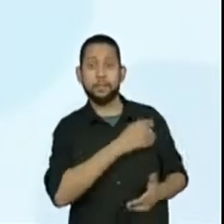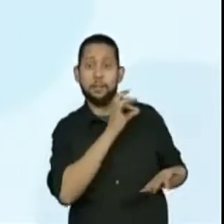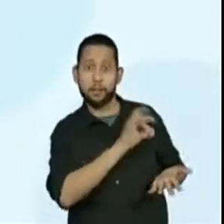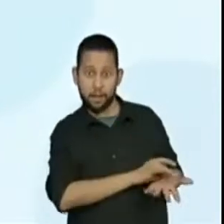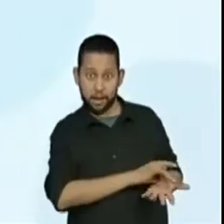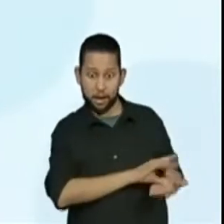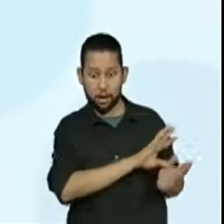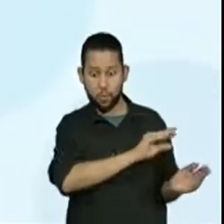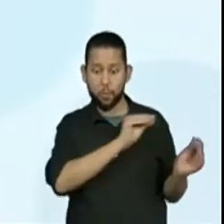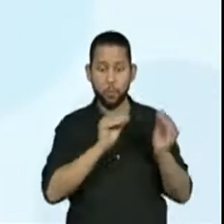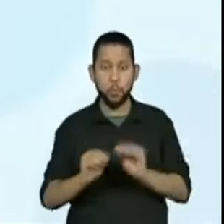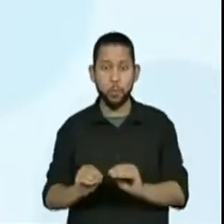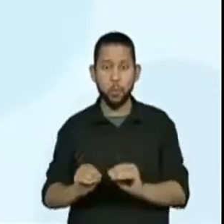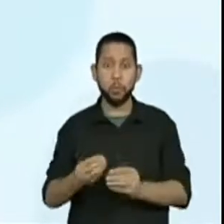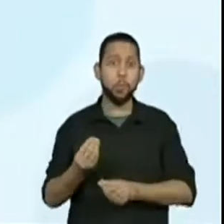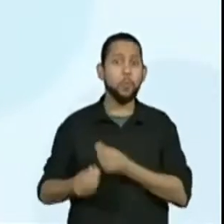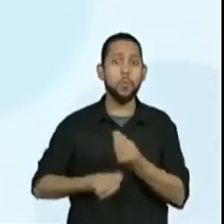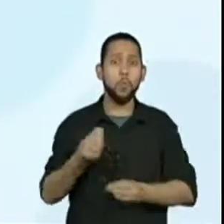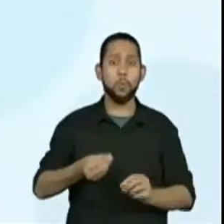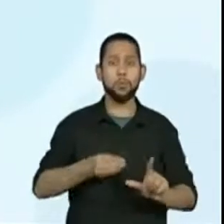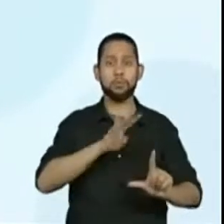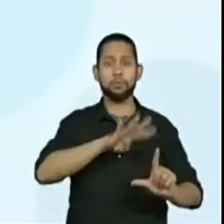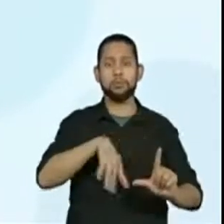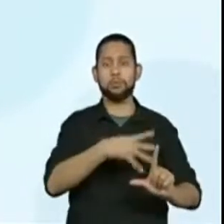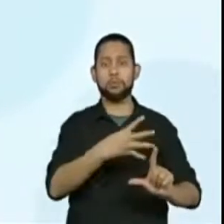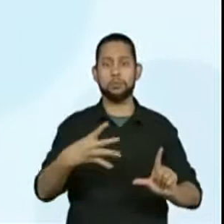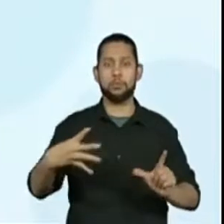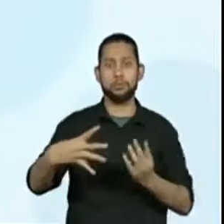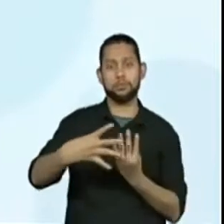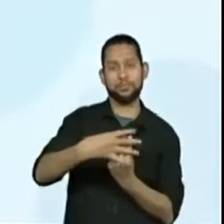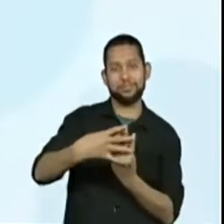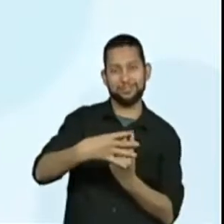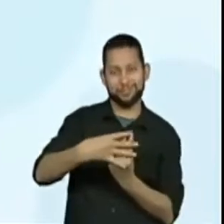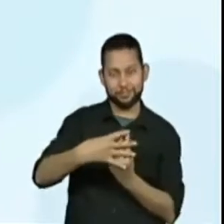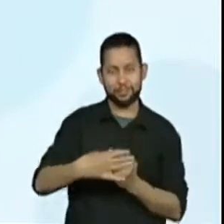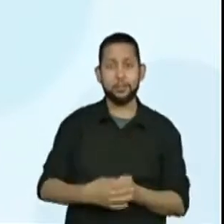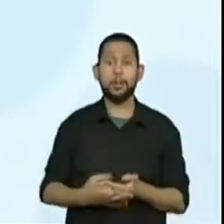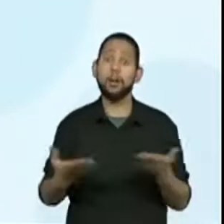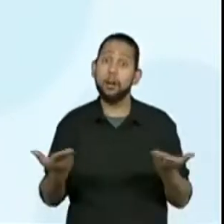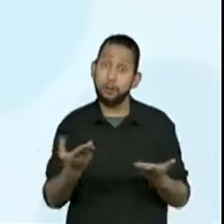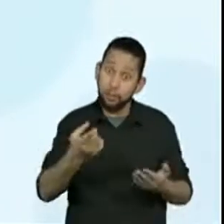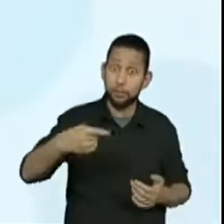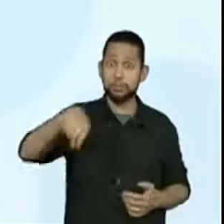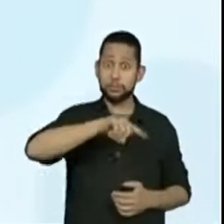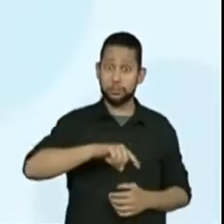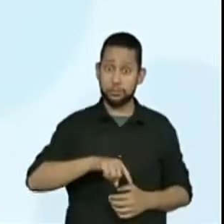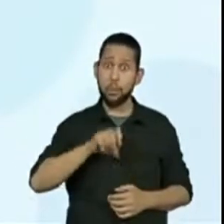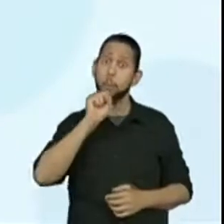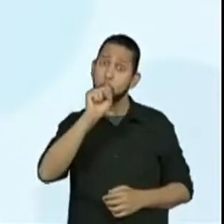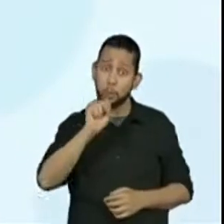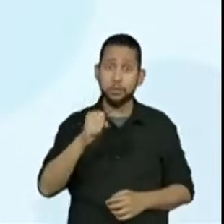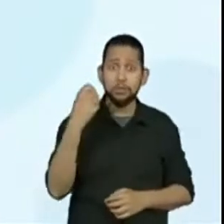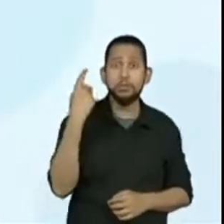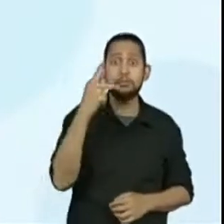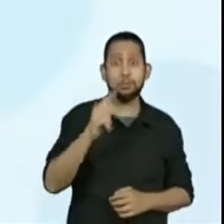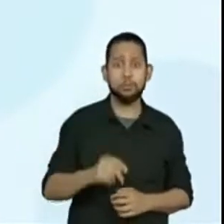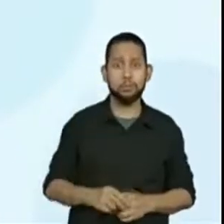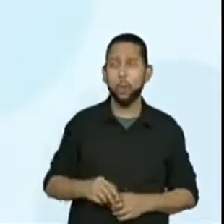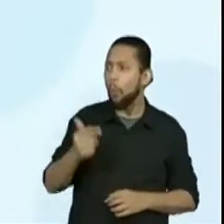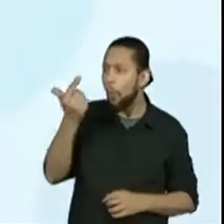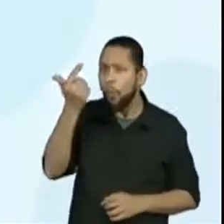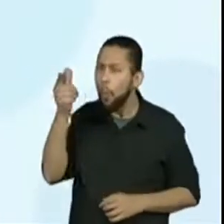em uma malha quadriculada. Agora é com vocês. Pesquisem aí as medidas de